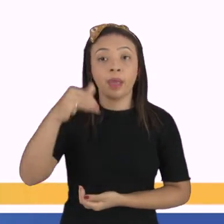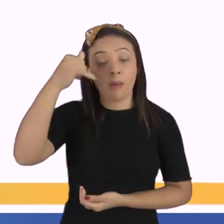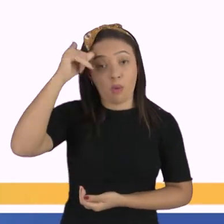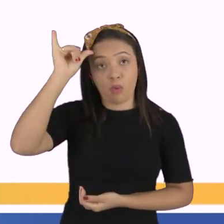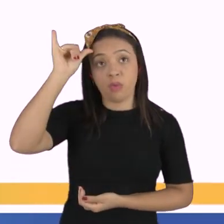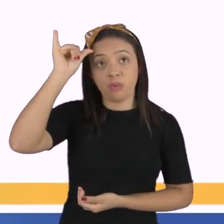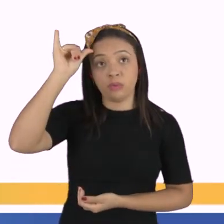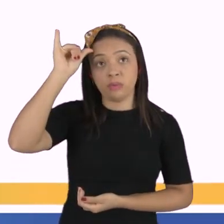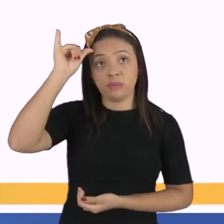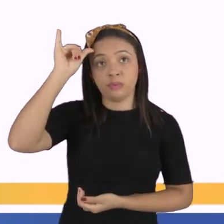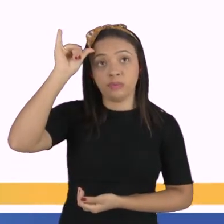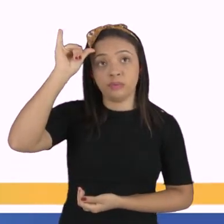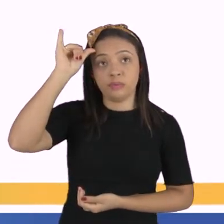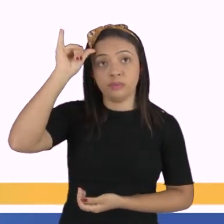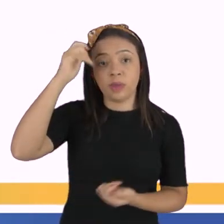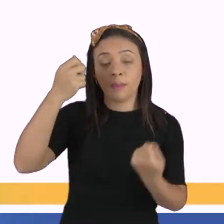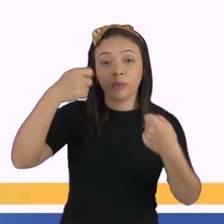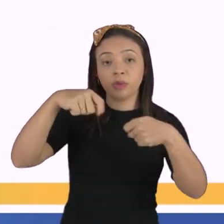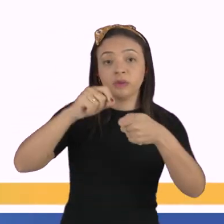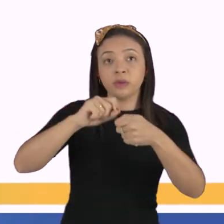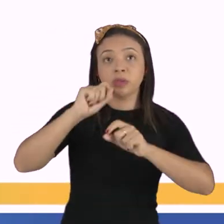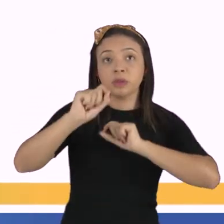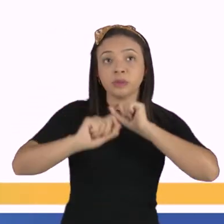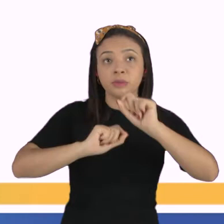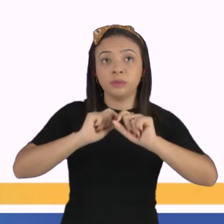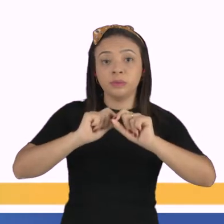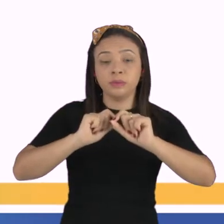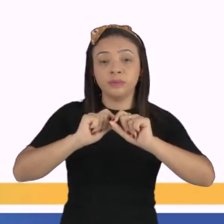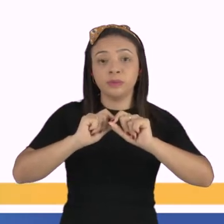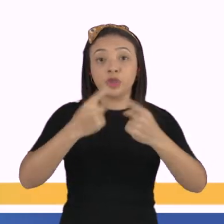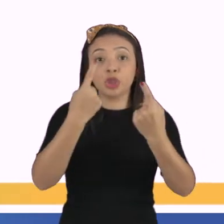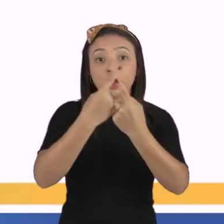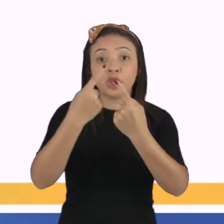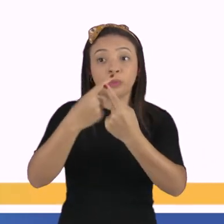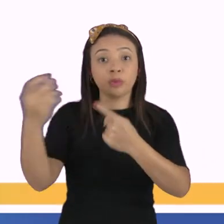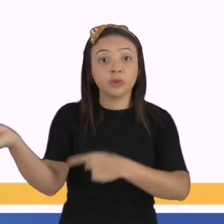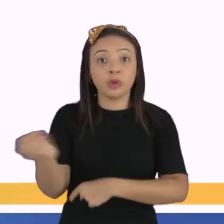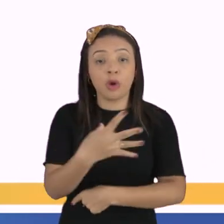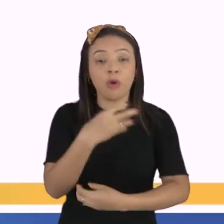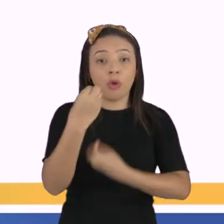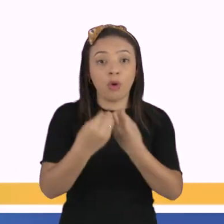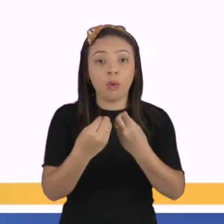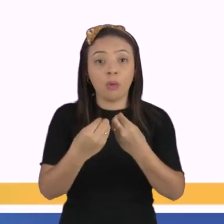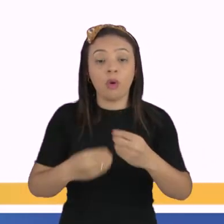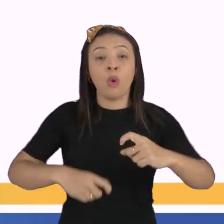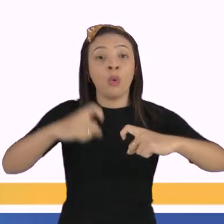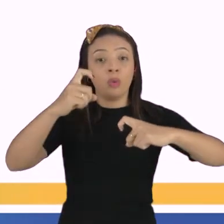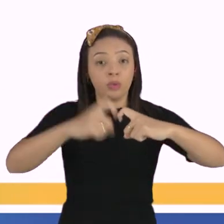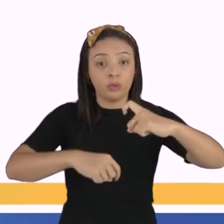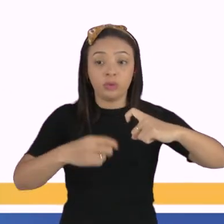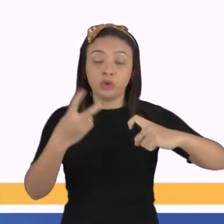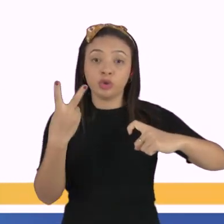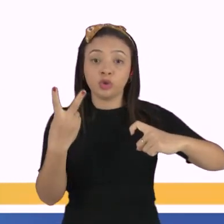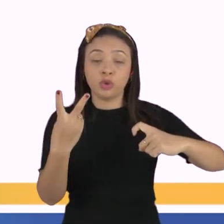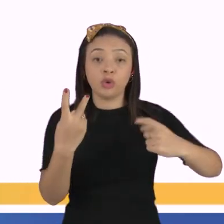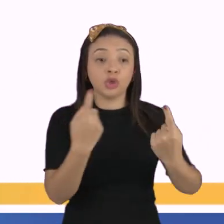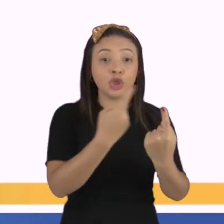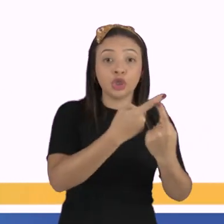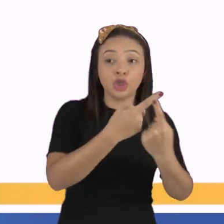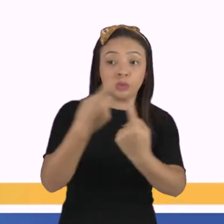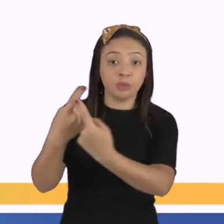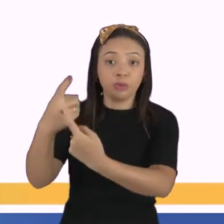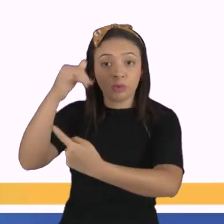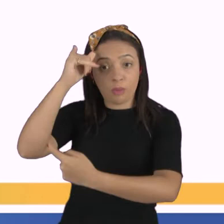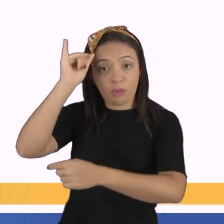bovinos, nós conseguimos fazer raças novas através de cruzamentos entre duas raças